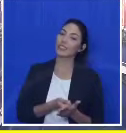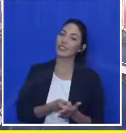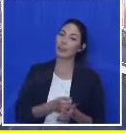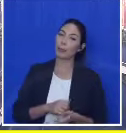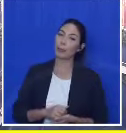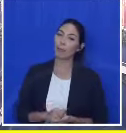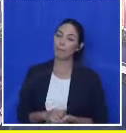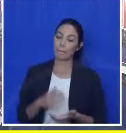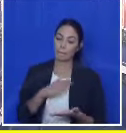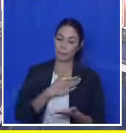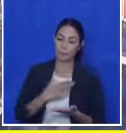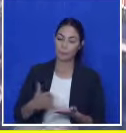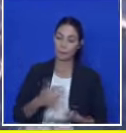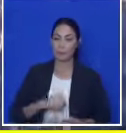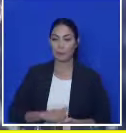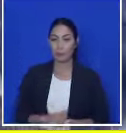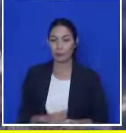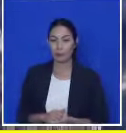apostou. Valendo!